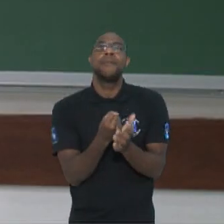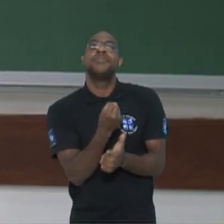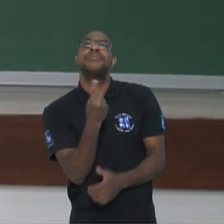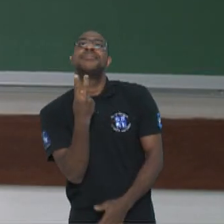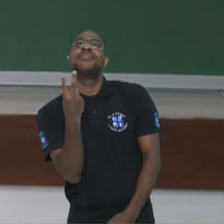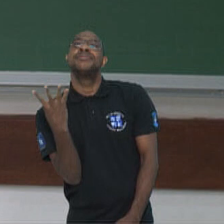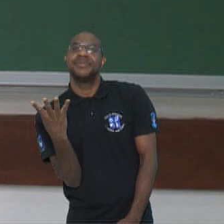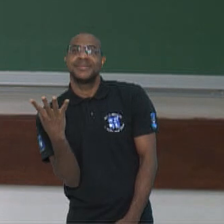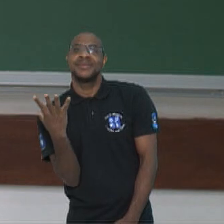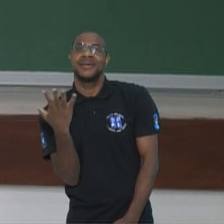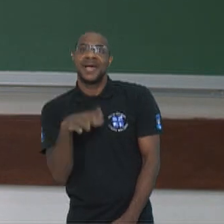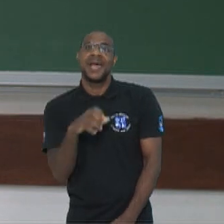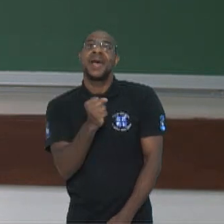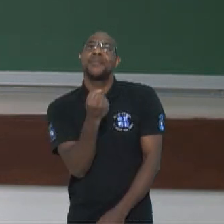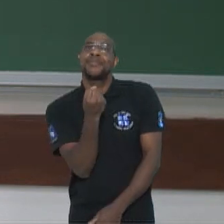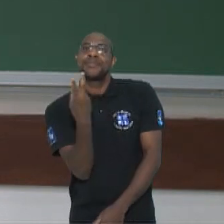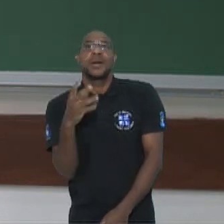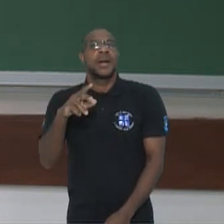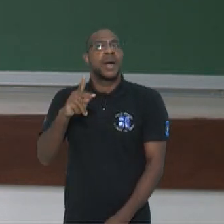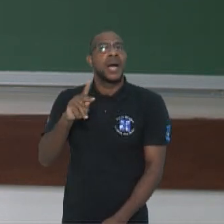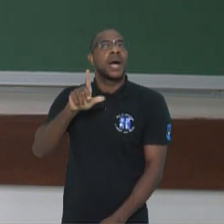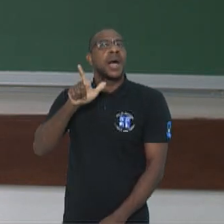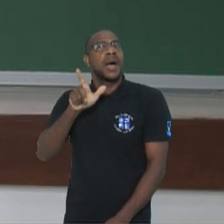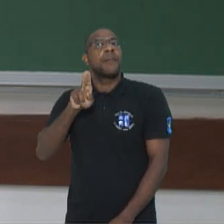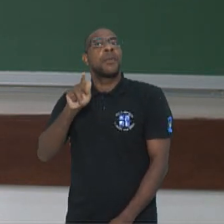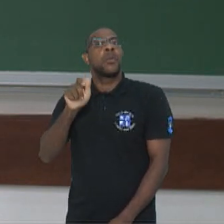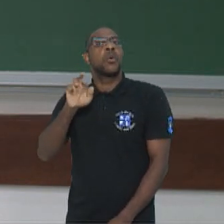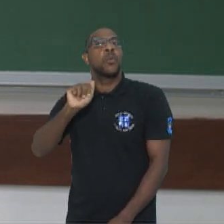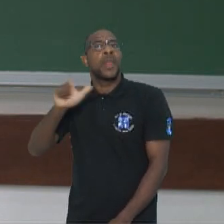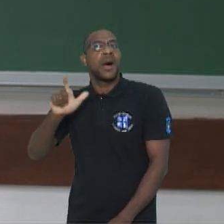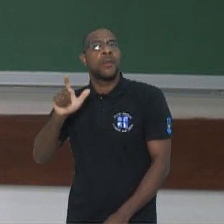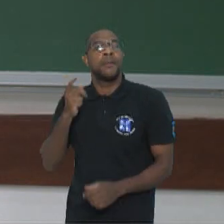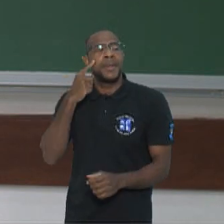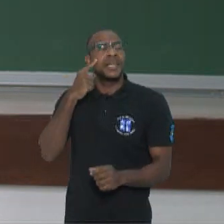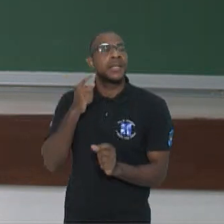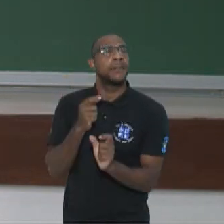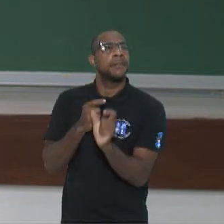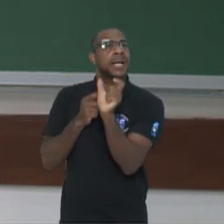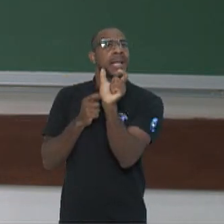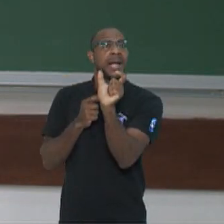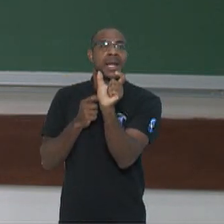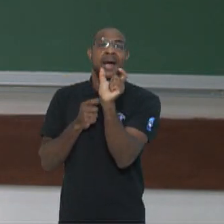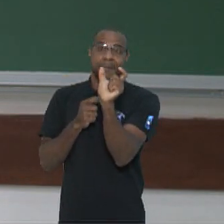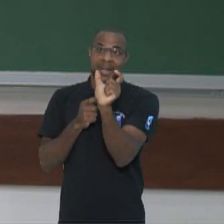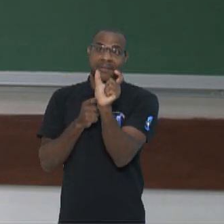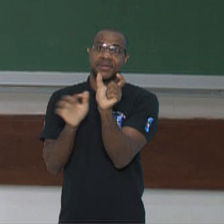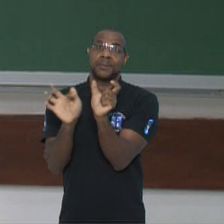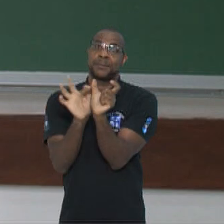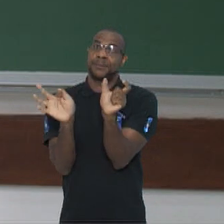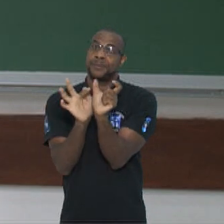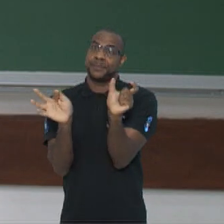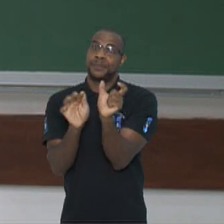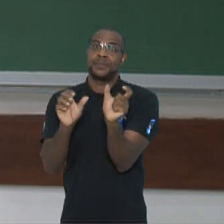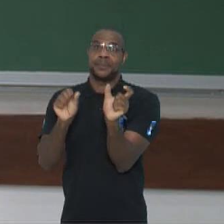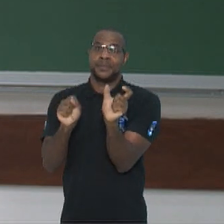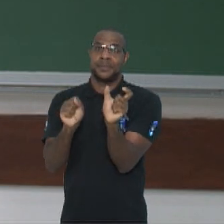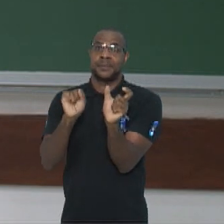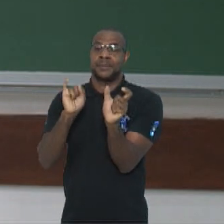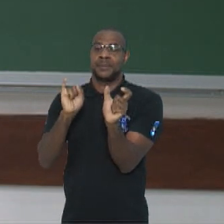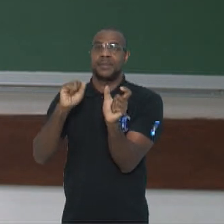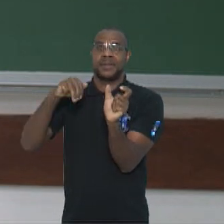plural. Se nós pensarmos na palavra, a palavra está no singular,